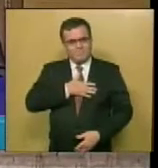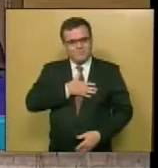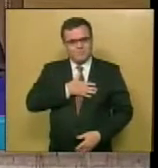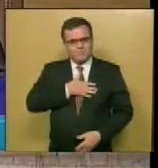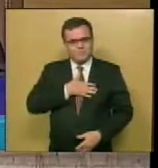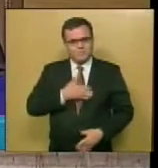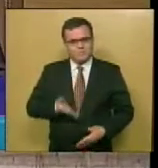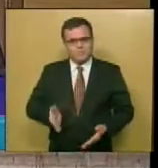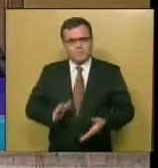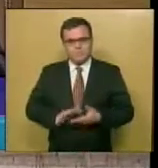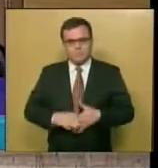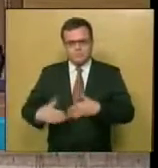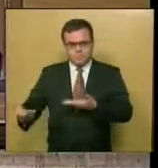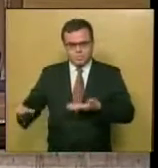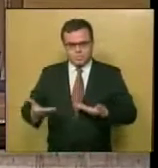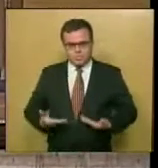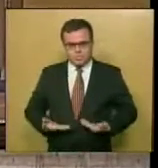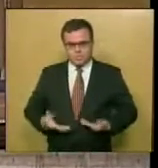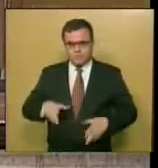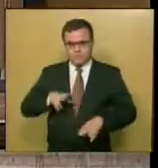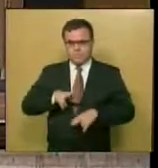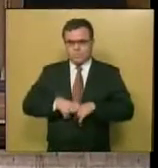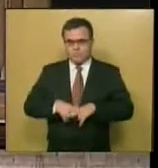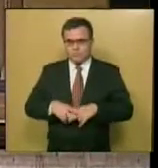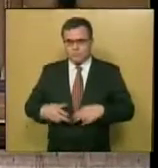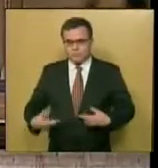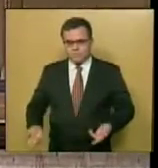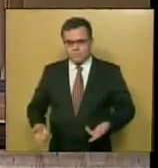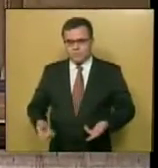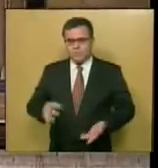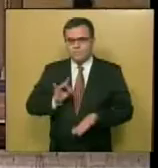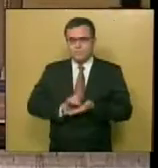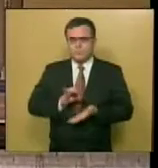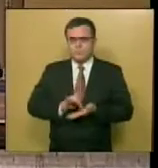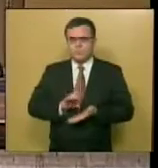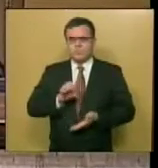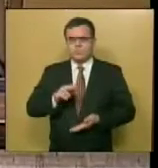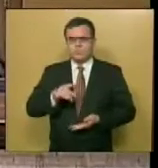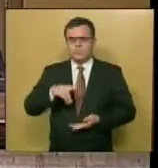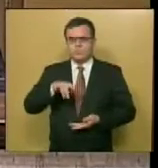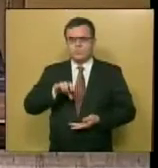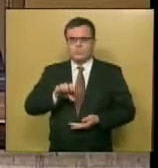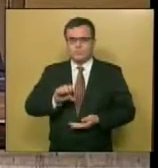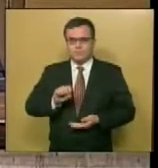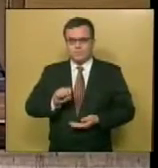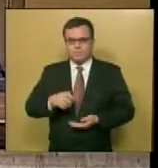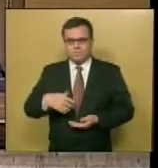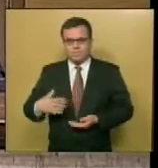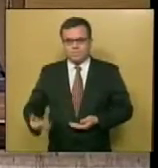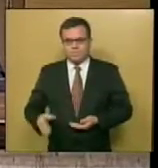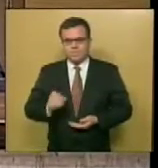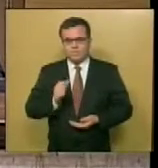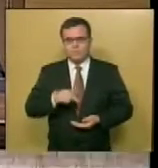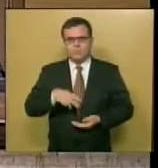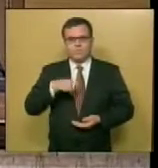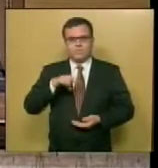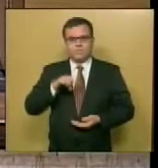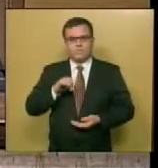Vou fazer parte da mesa um dos funcionários de Euclides Paes Mendonça, quando garoto, que é o senhor Arnaldo